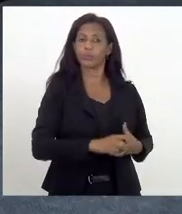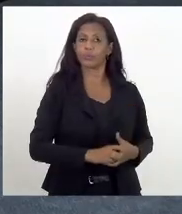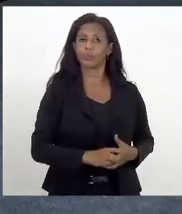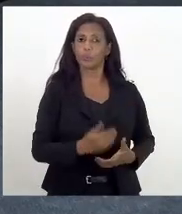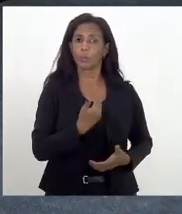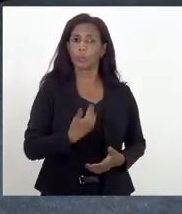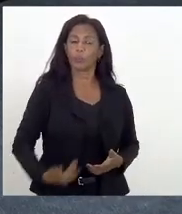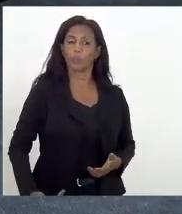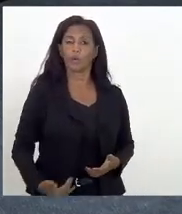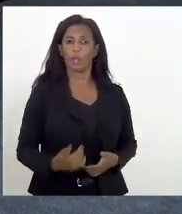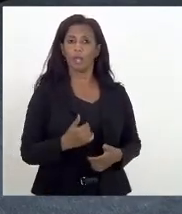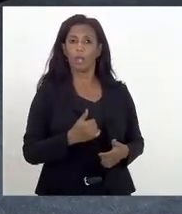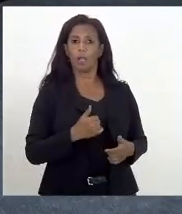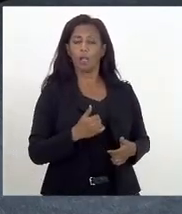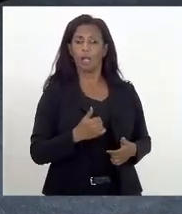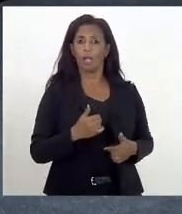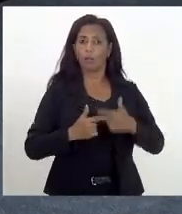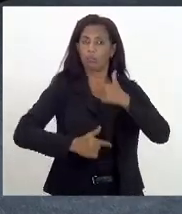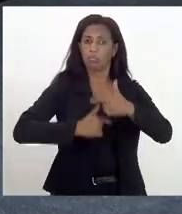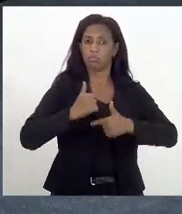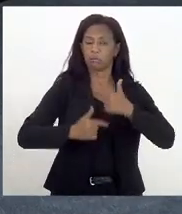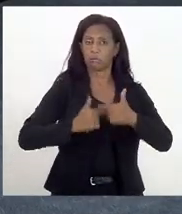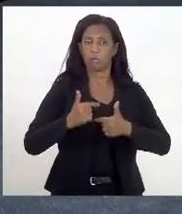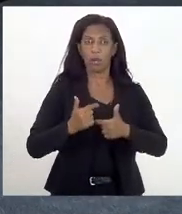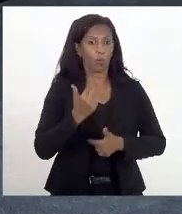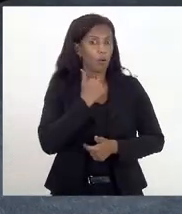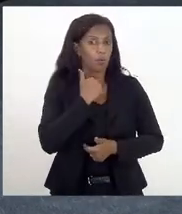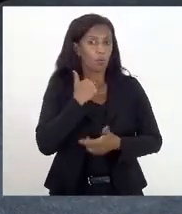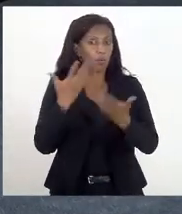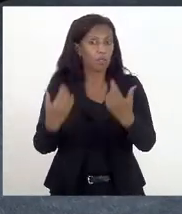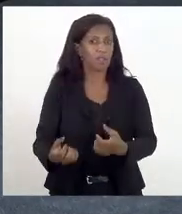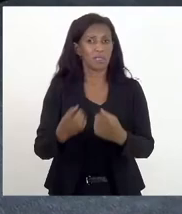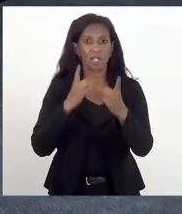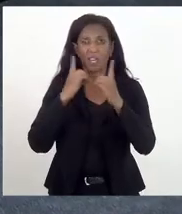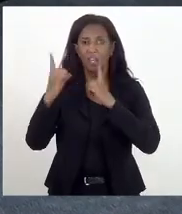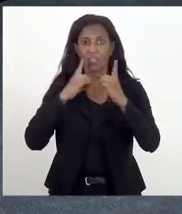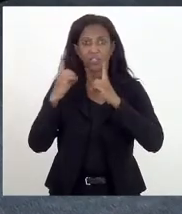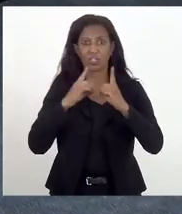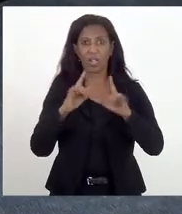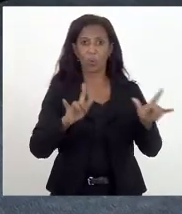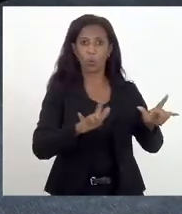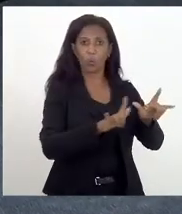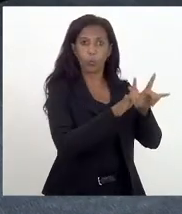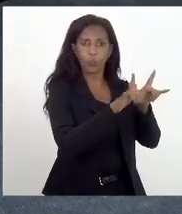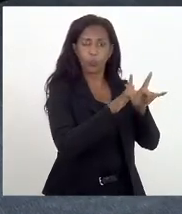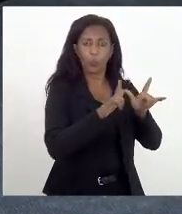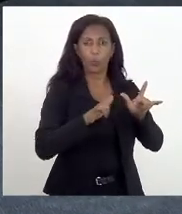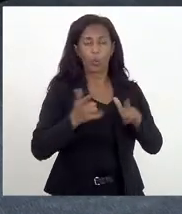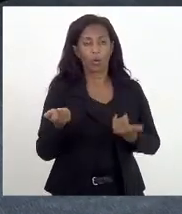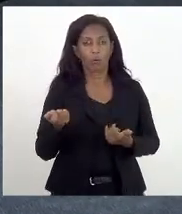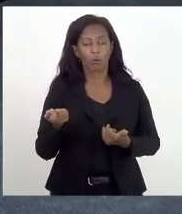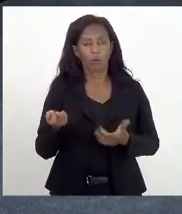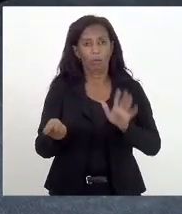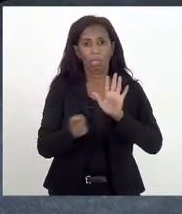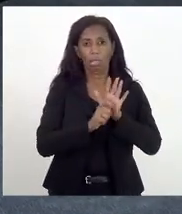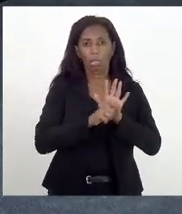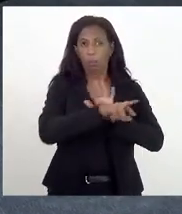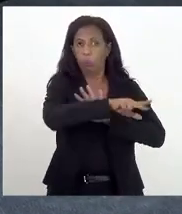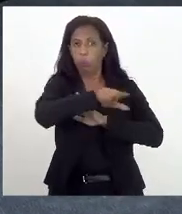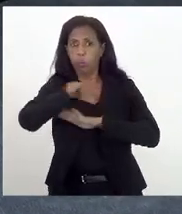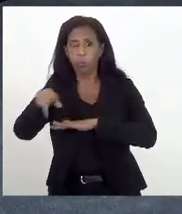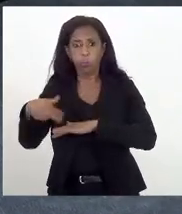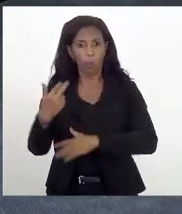reformulação da carreira Agora não dá para admitir qualquer tipo de diálogo com o tráfico de drogas não somos nós que